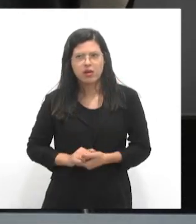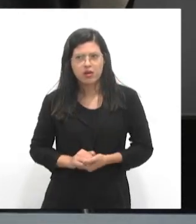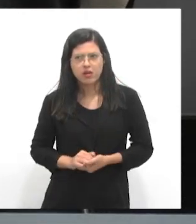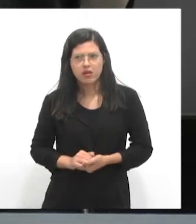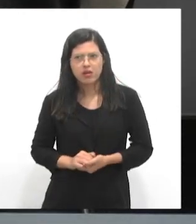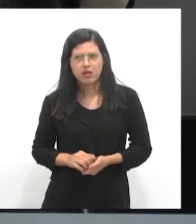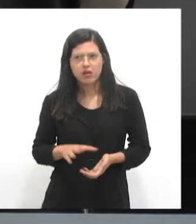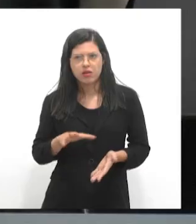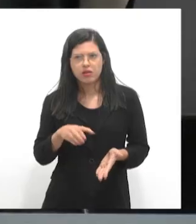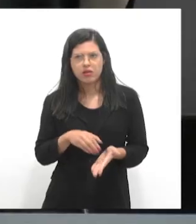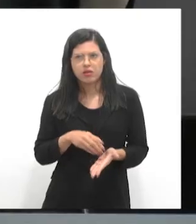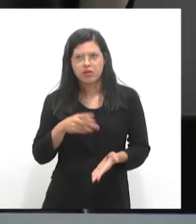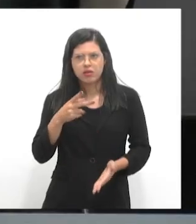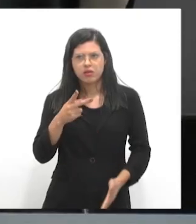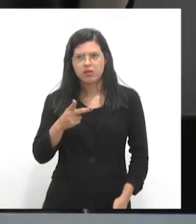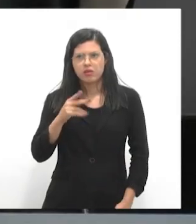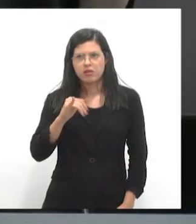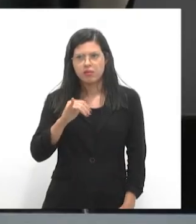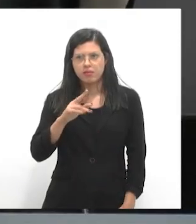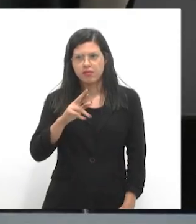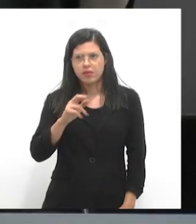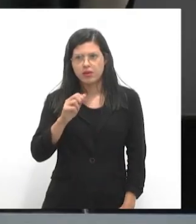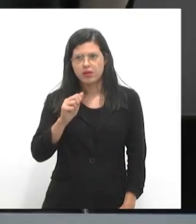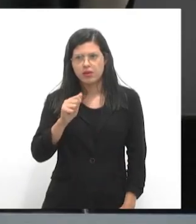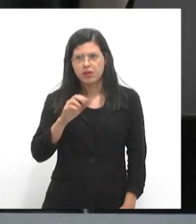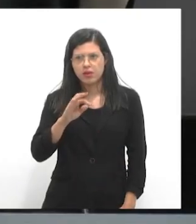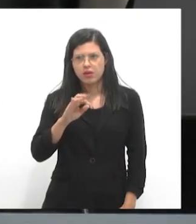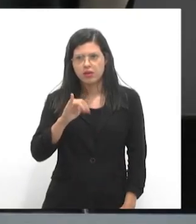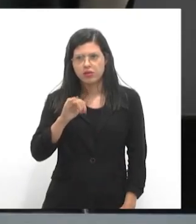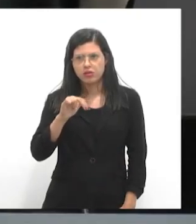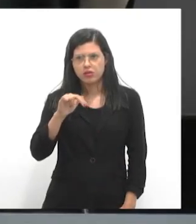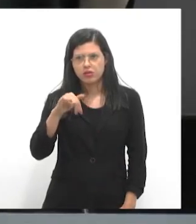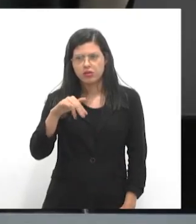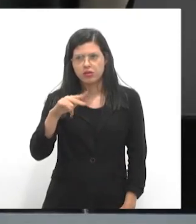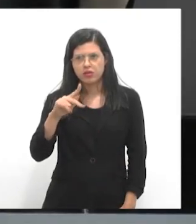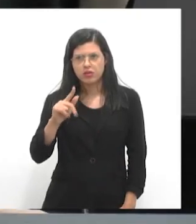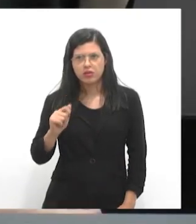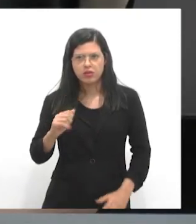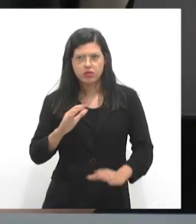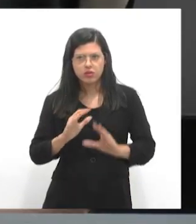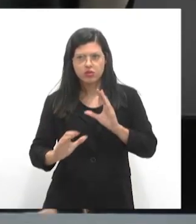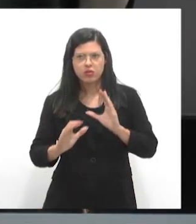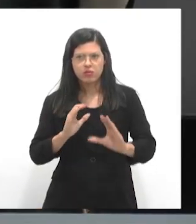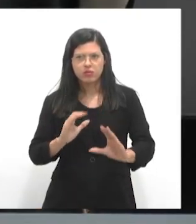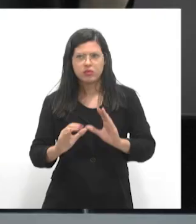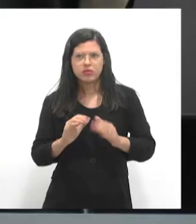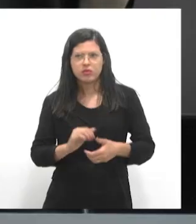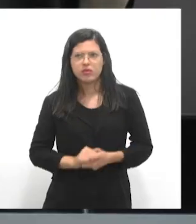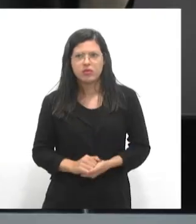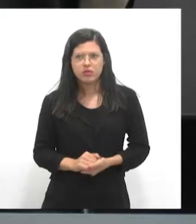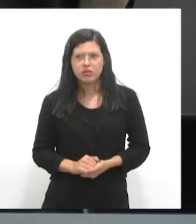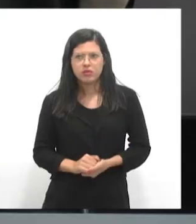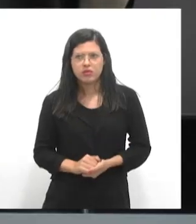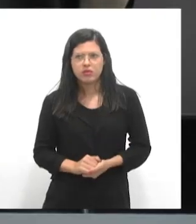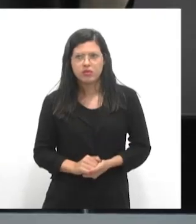Núcleo Piratininga de Comunicação, e não o acervo, porque o acervo tem que ser material.